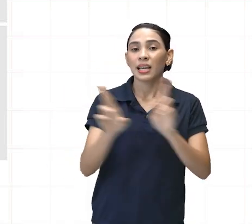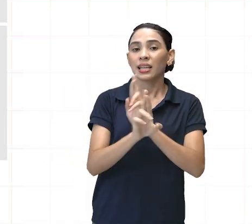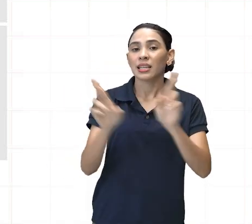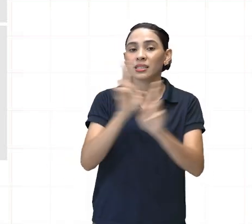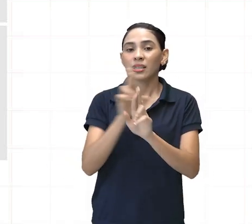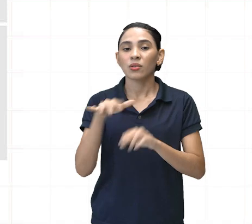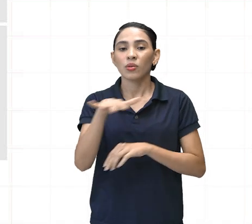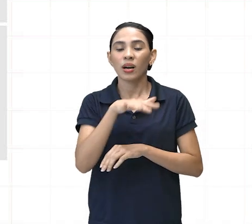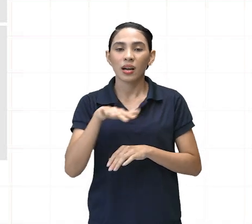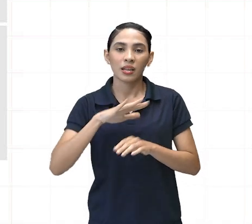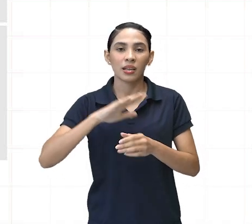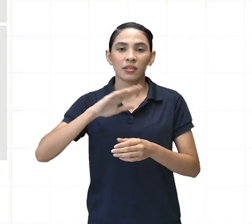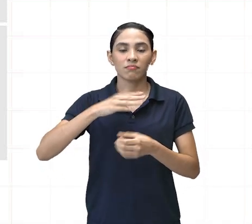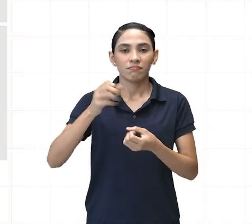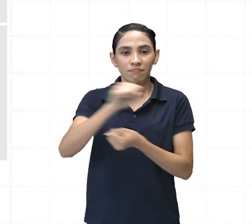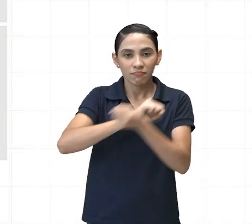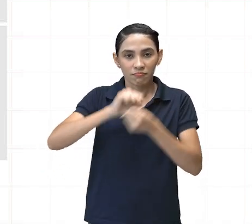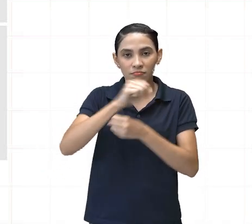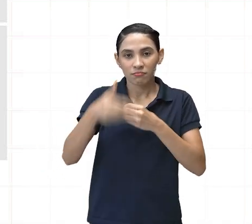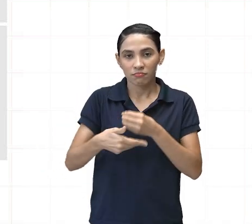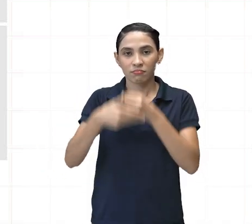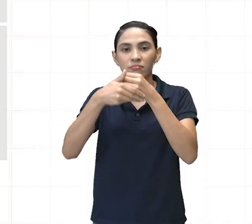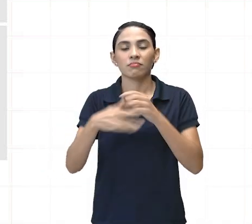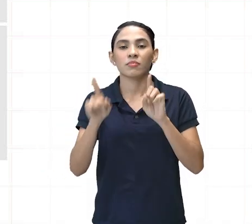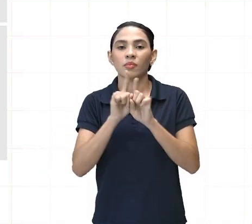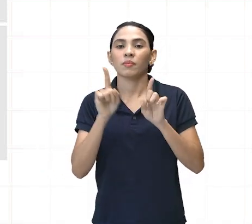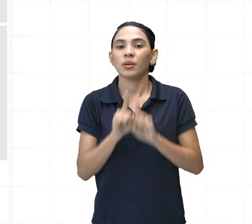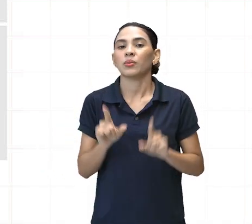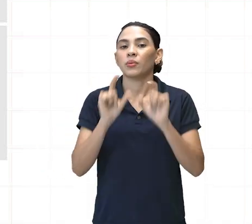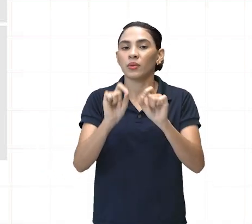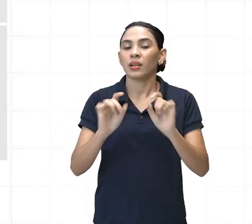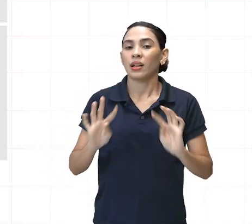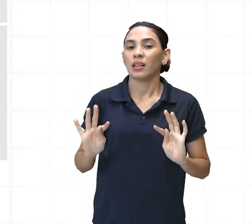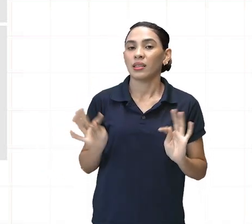à parte de sustentabilidade e à parte de